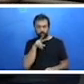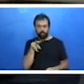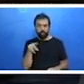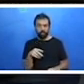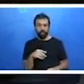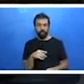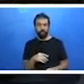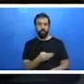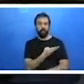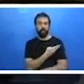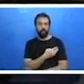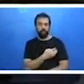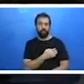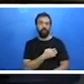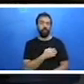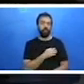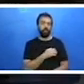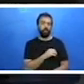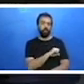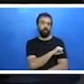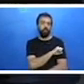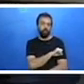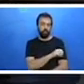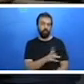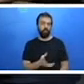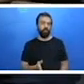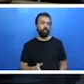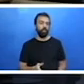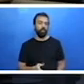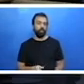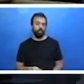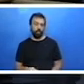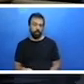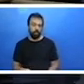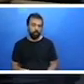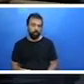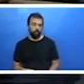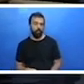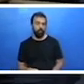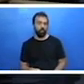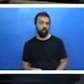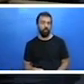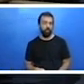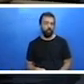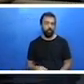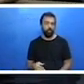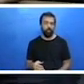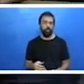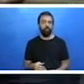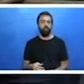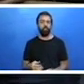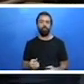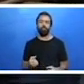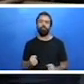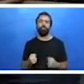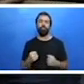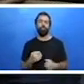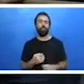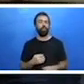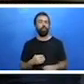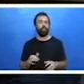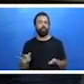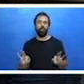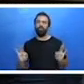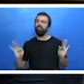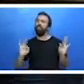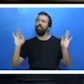por aplicativo, algumas vezes nos encontramos em outros lugares. Fico muito feliz de